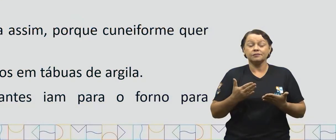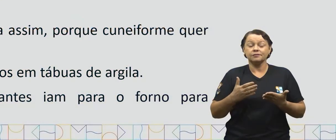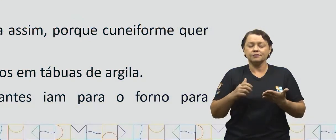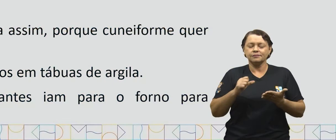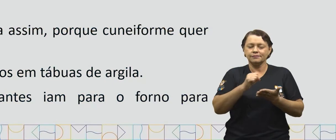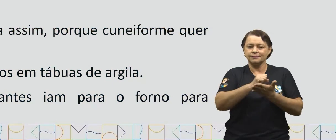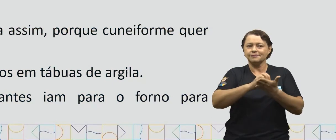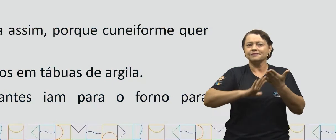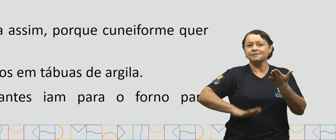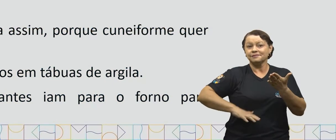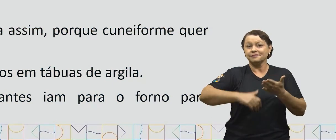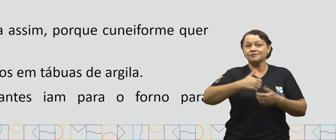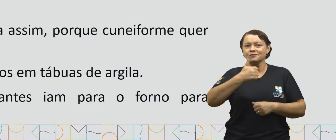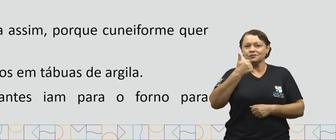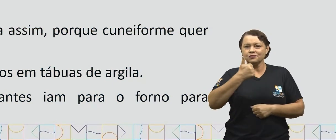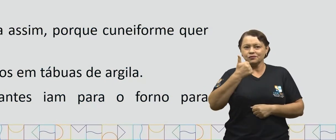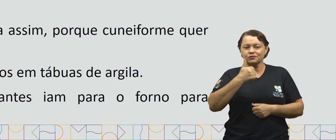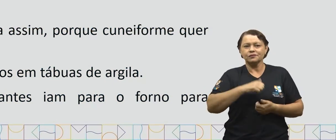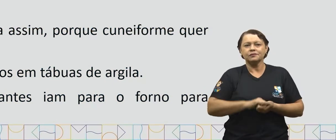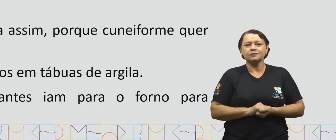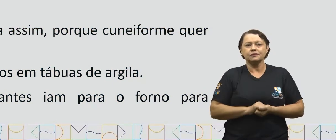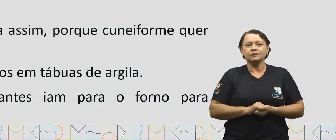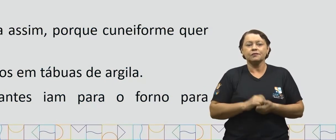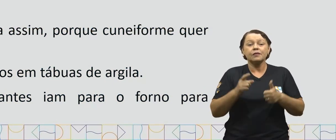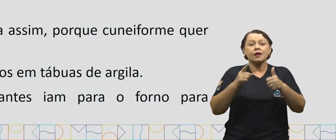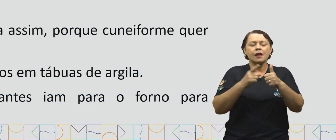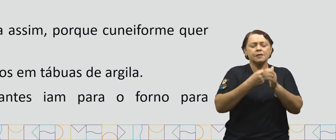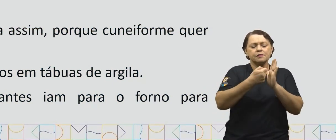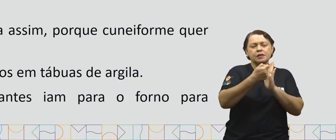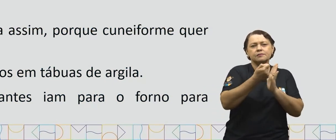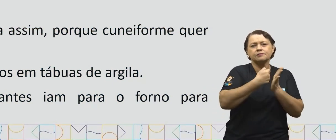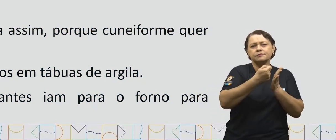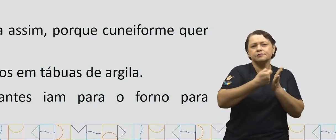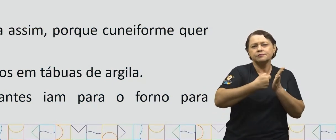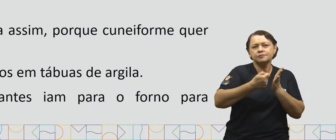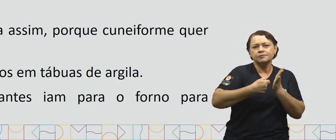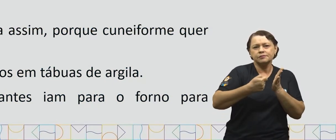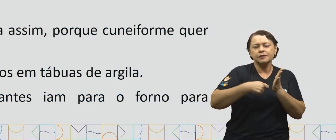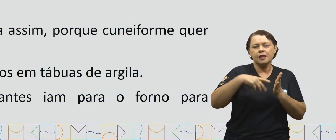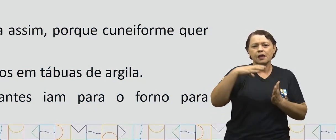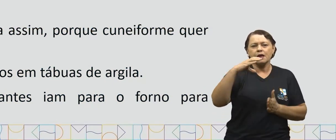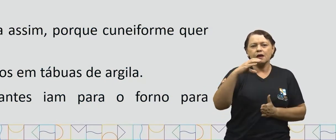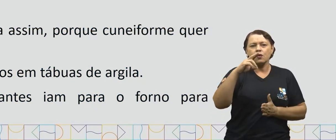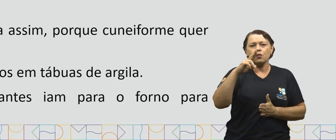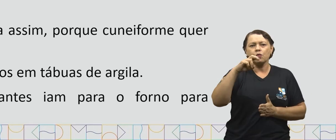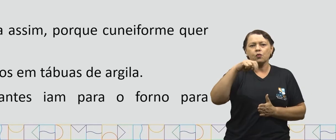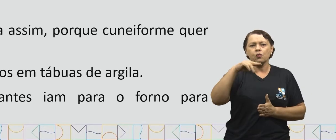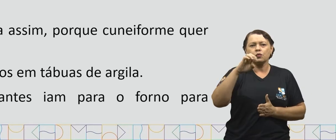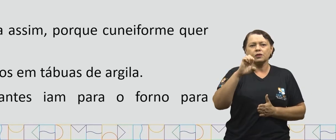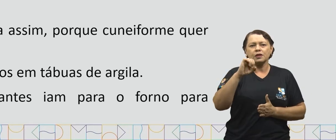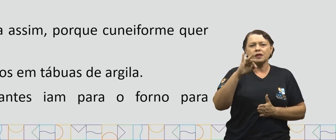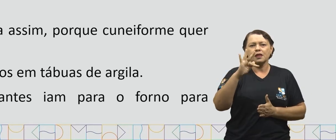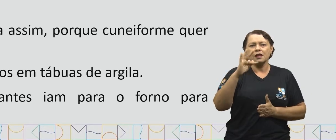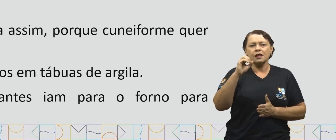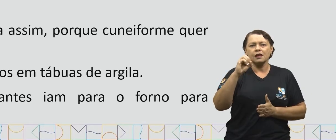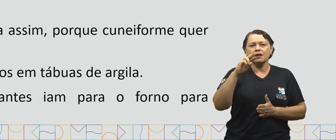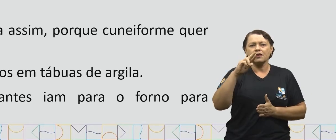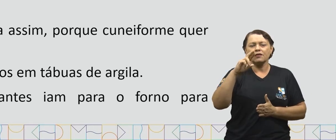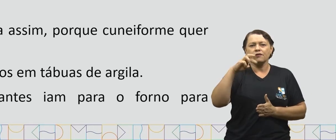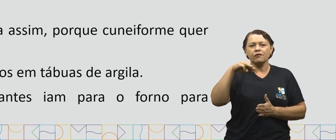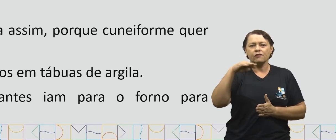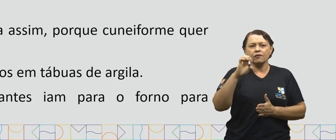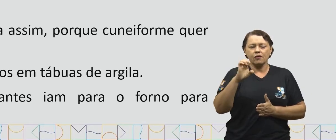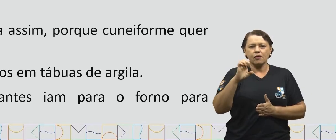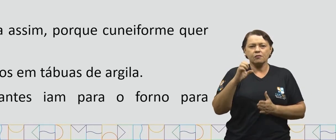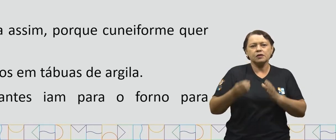Vamos à atividade 1. O primeiro sistema de escrita inventado foi a escrita cuneiforme, que surgiu por volta